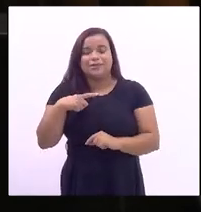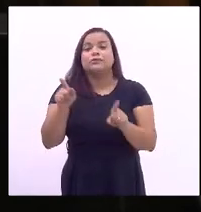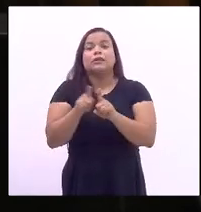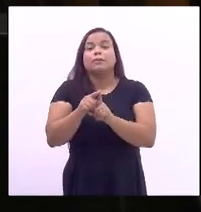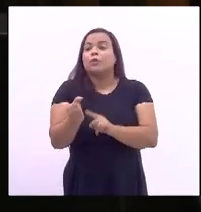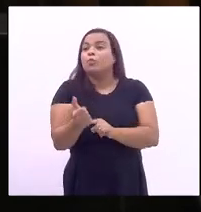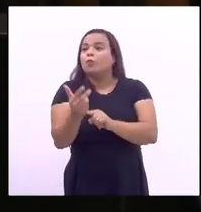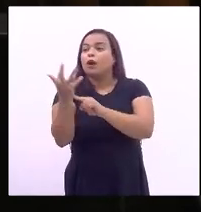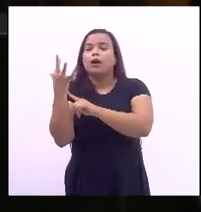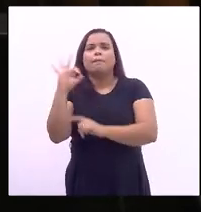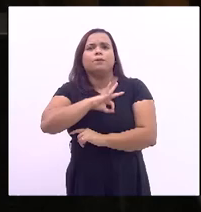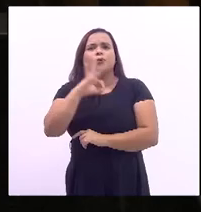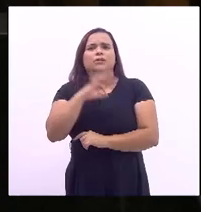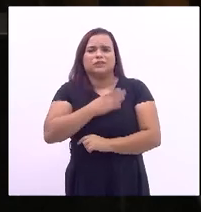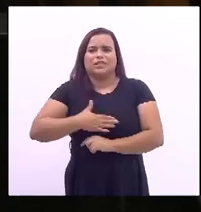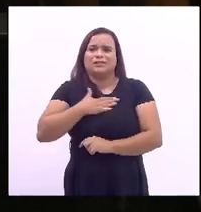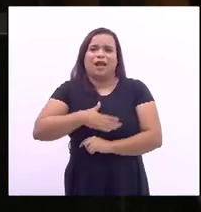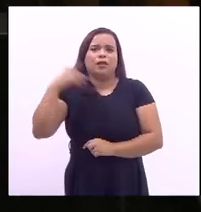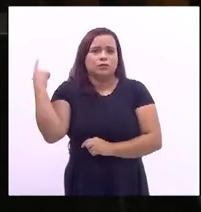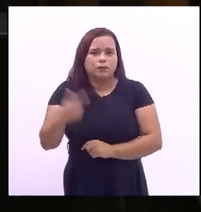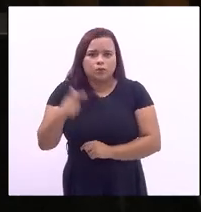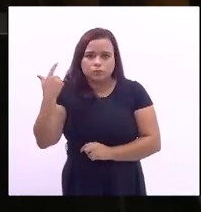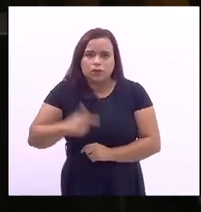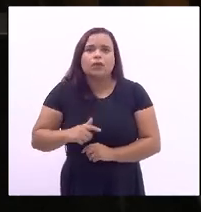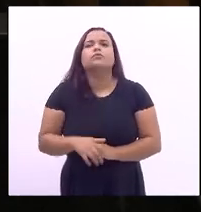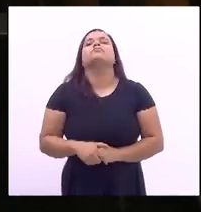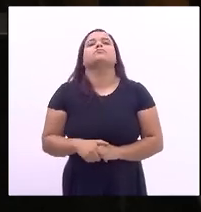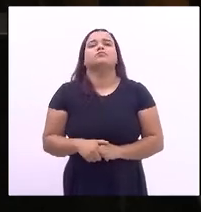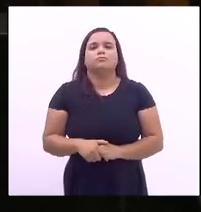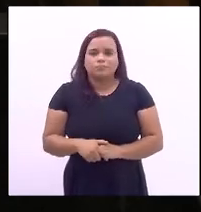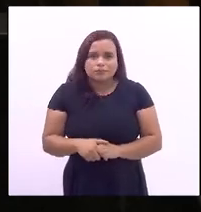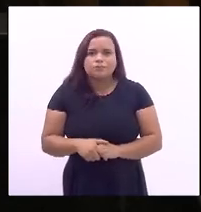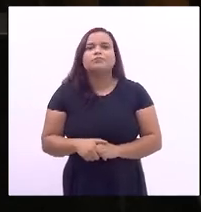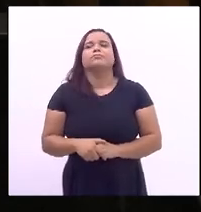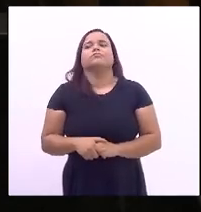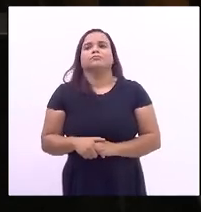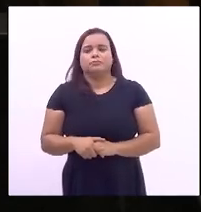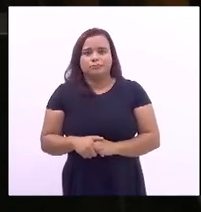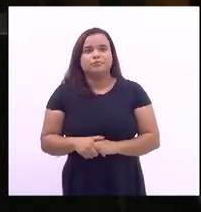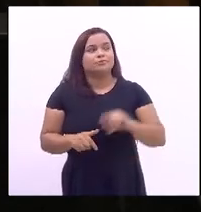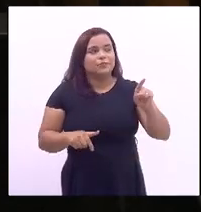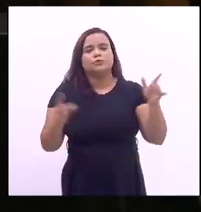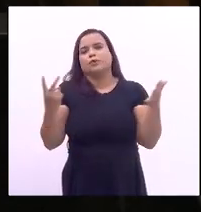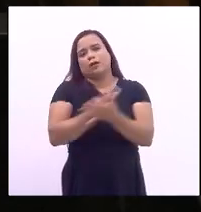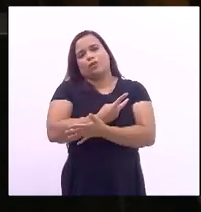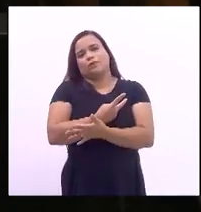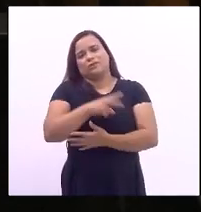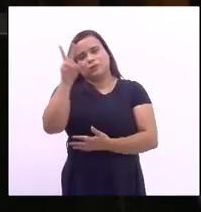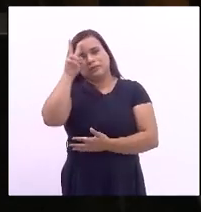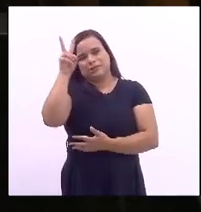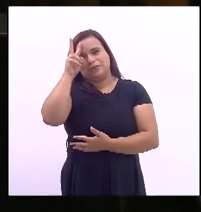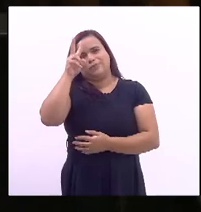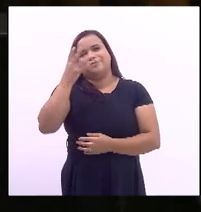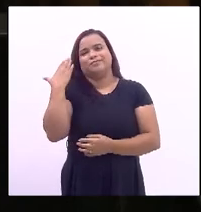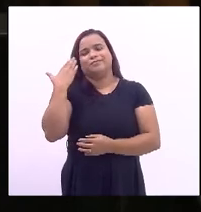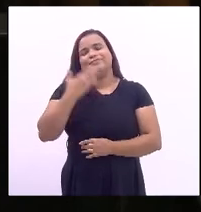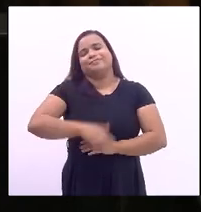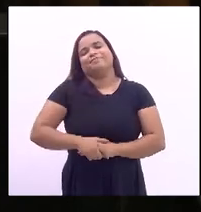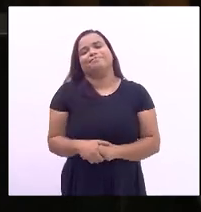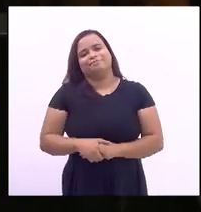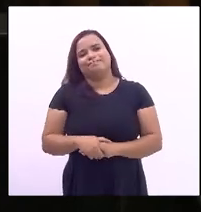policiais insatisfeitos com com essa E com isso que aconteceu na segunda-feira